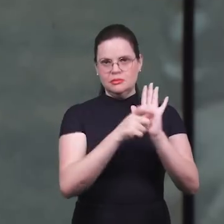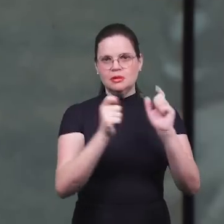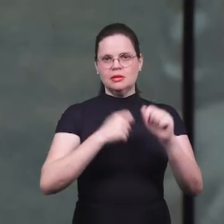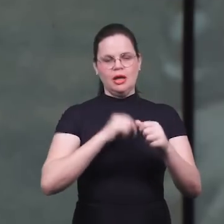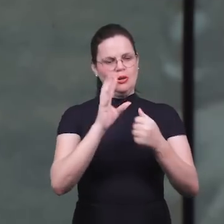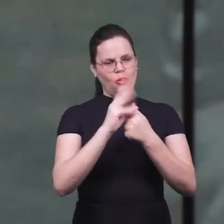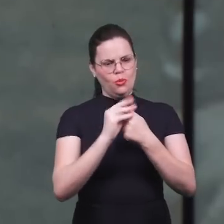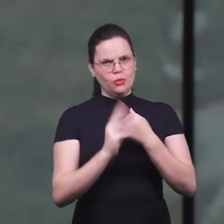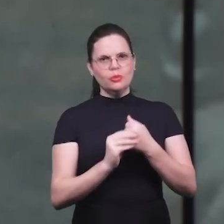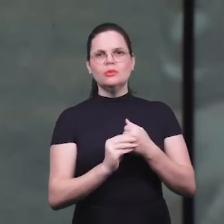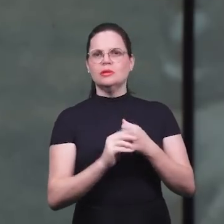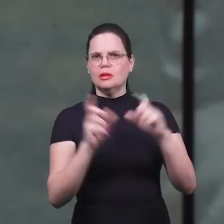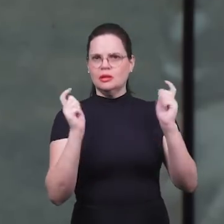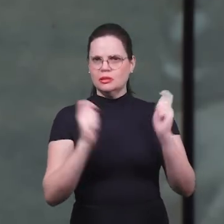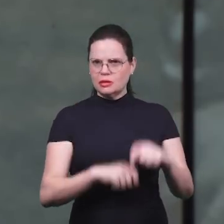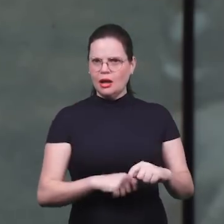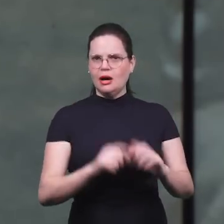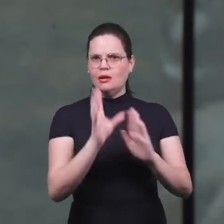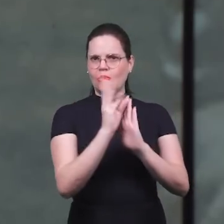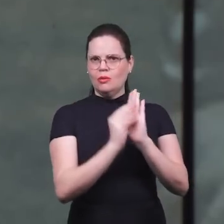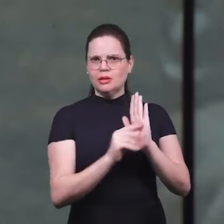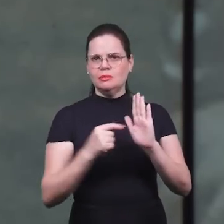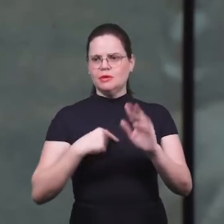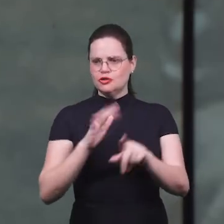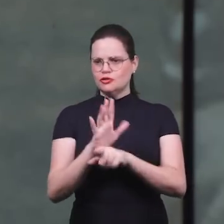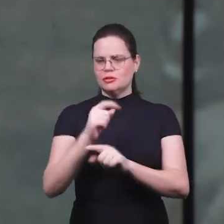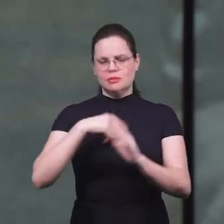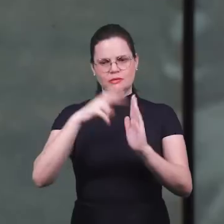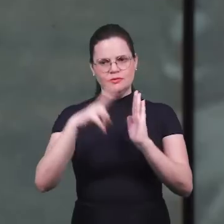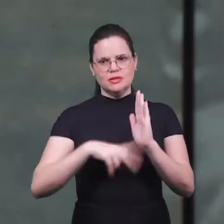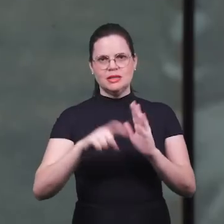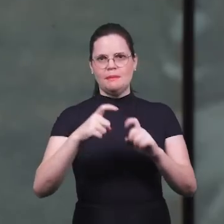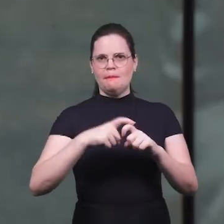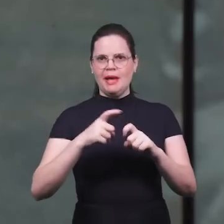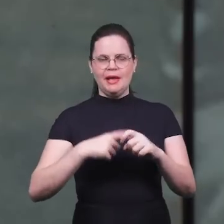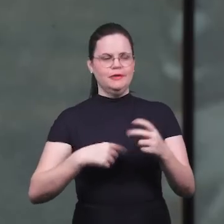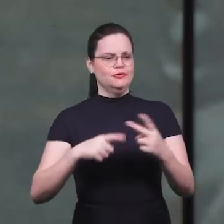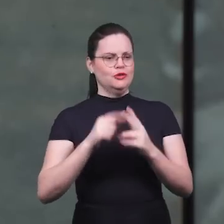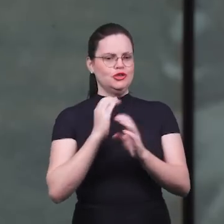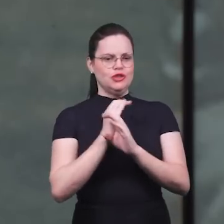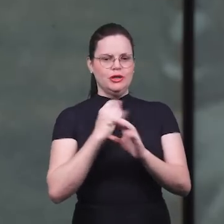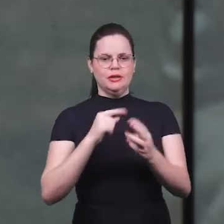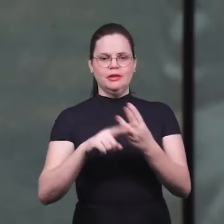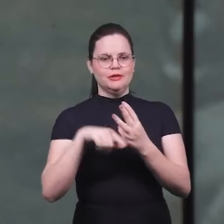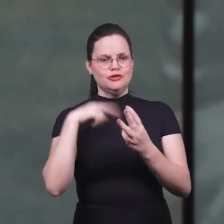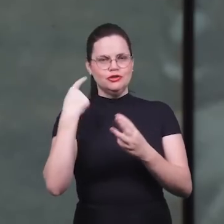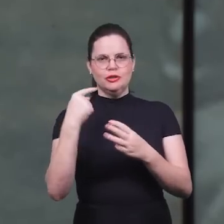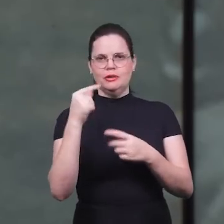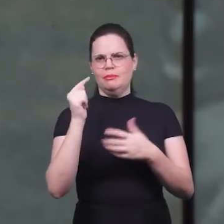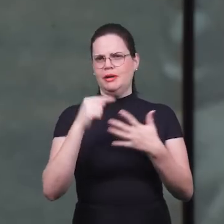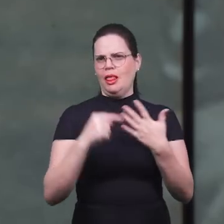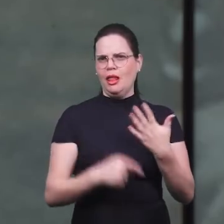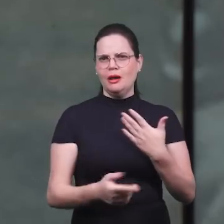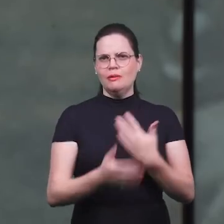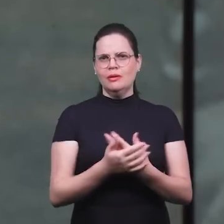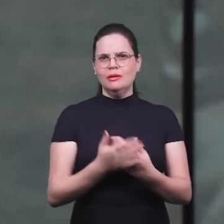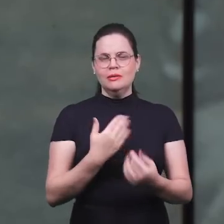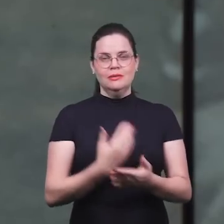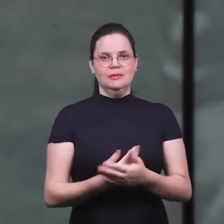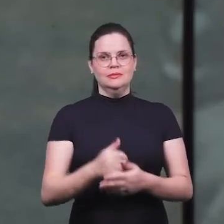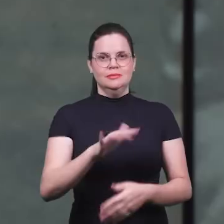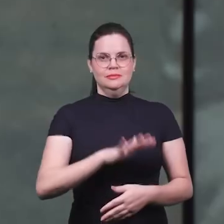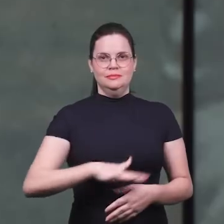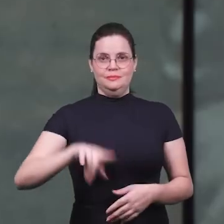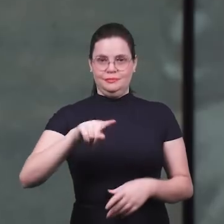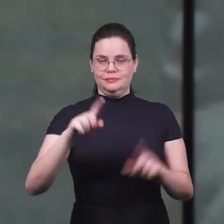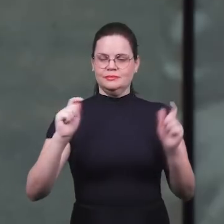tem conteúdo para te ajudar a mexer com horta. Mexe com medicina, mexe com engenharia, mexe com direito, enfim.